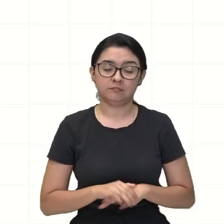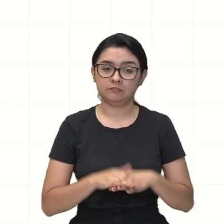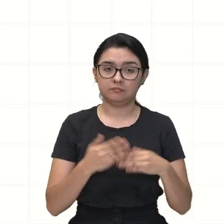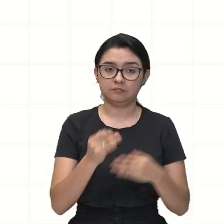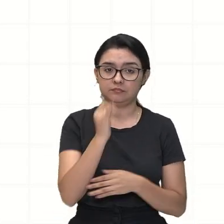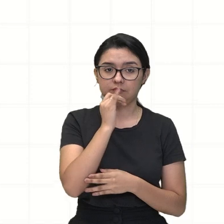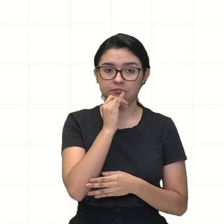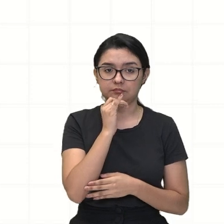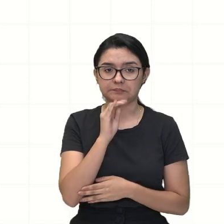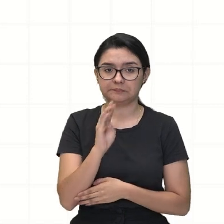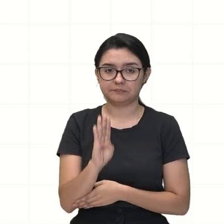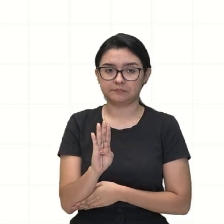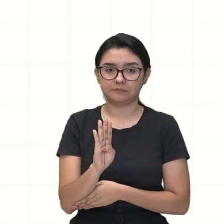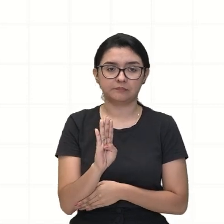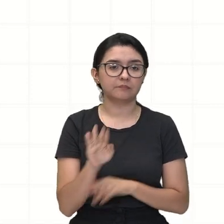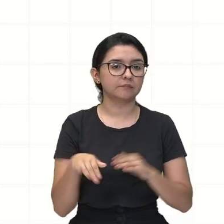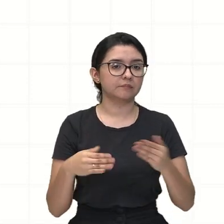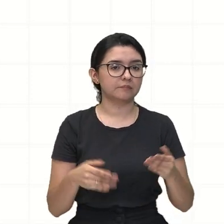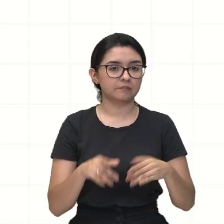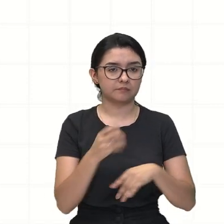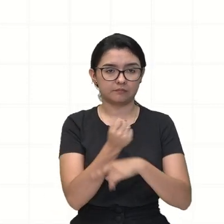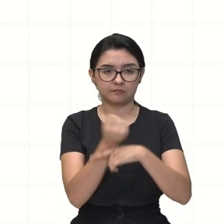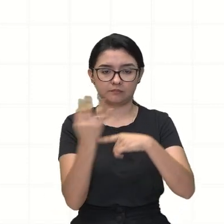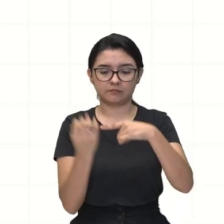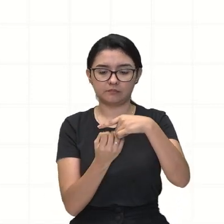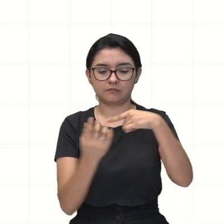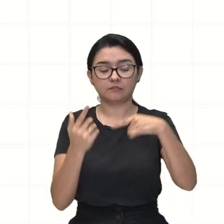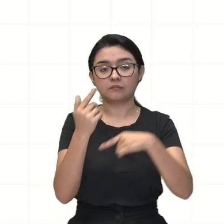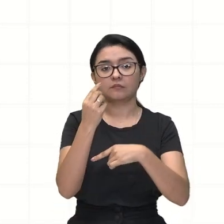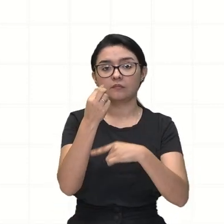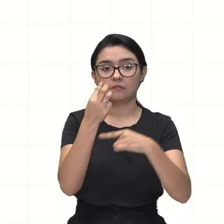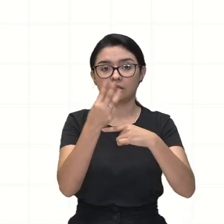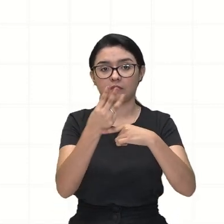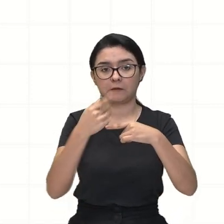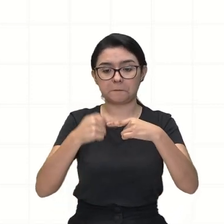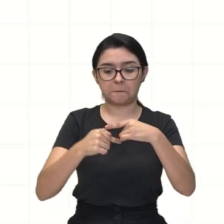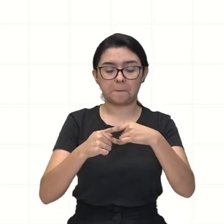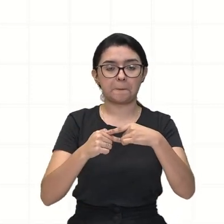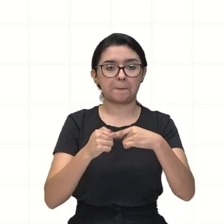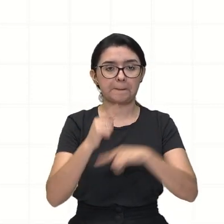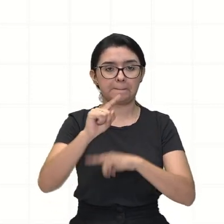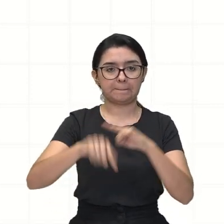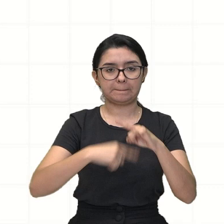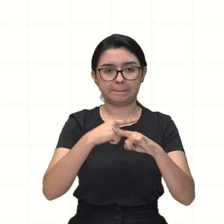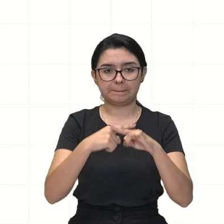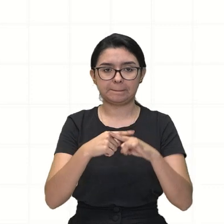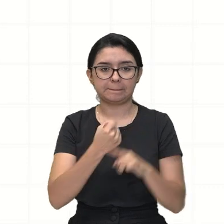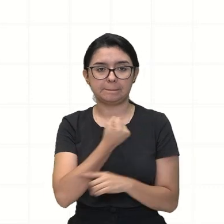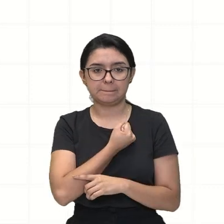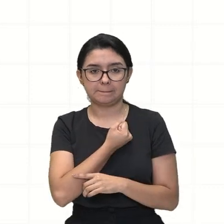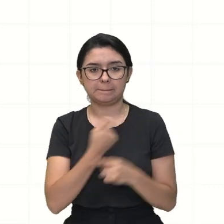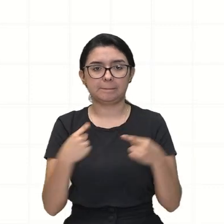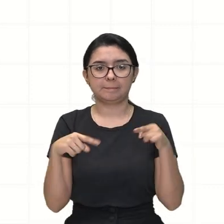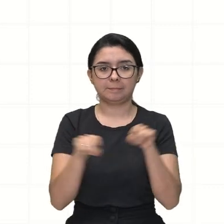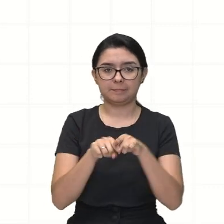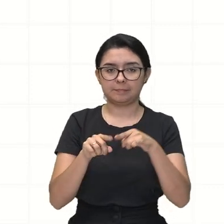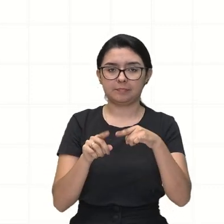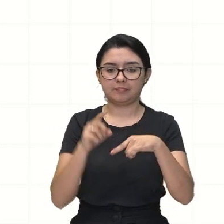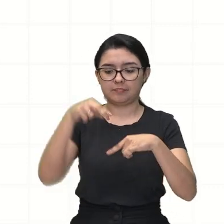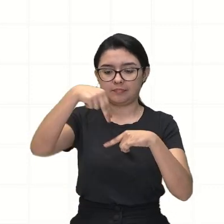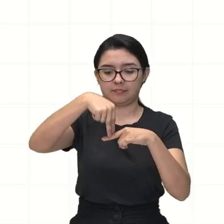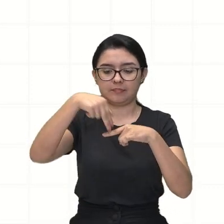pegamos a fração 3/7 e multiplicamos numerador e denominador por